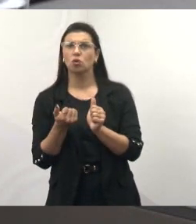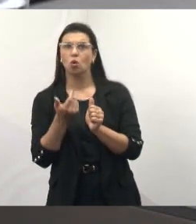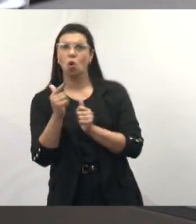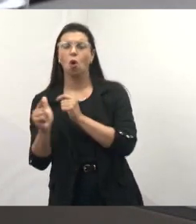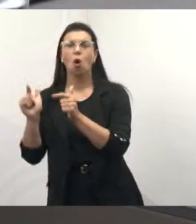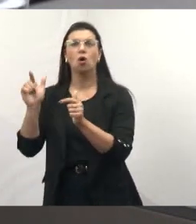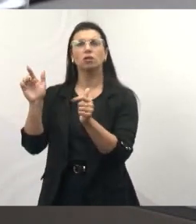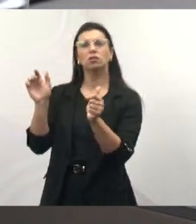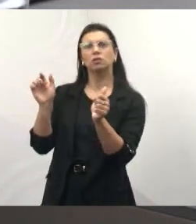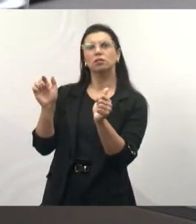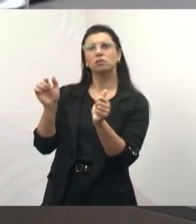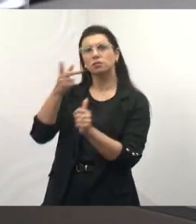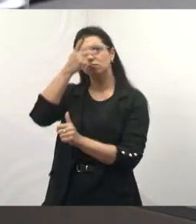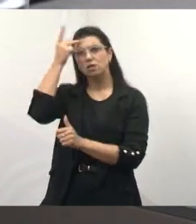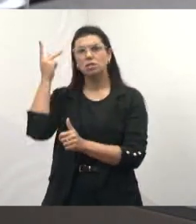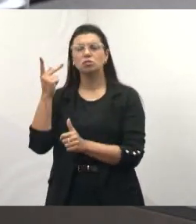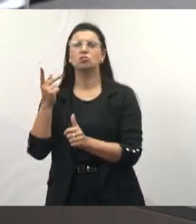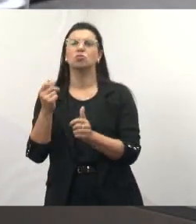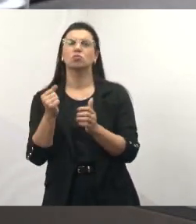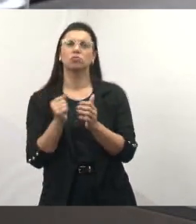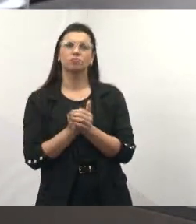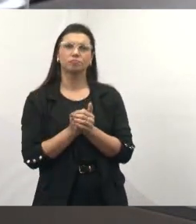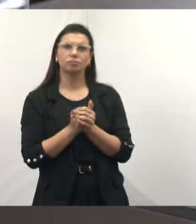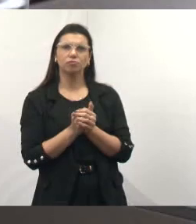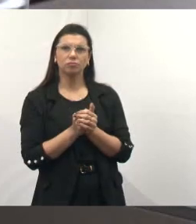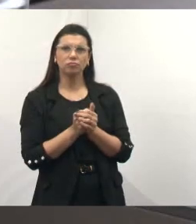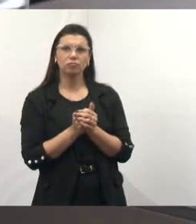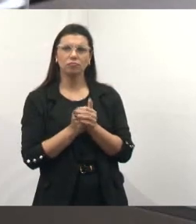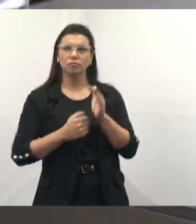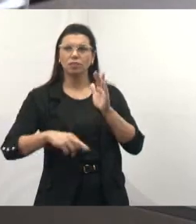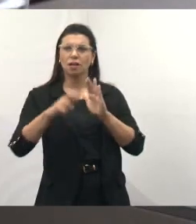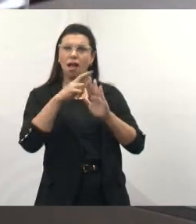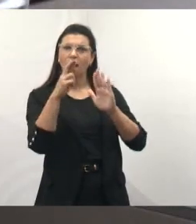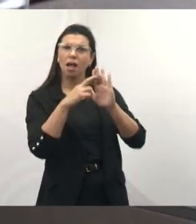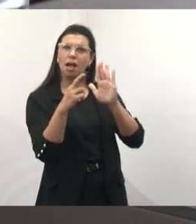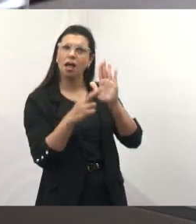as ordens de serviço, obrigado, vereador, as